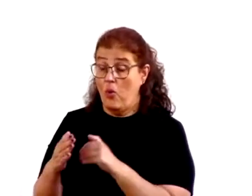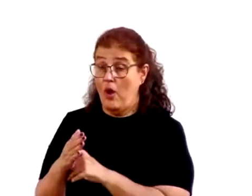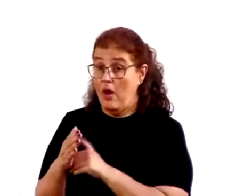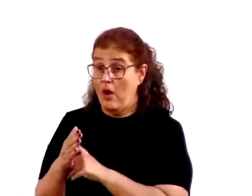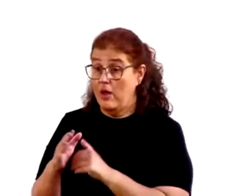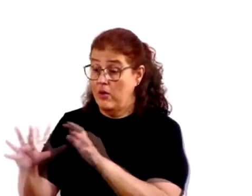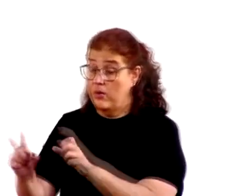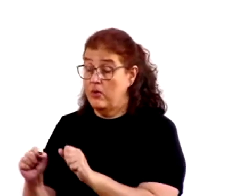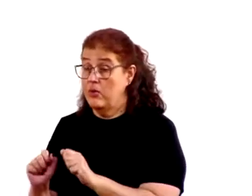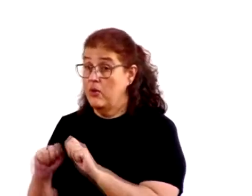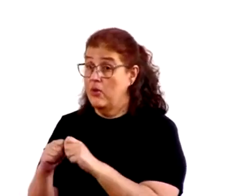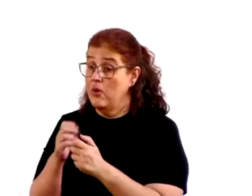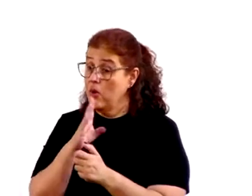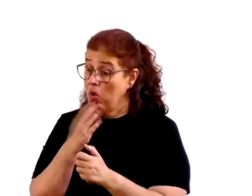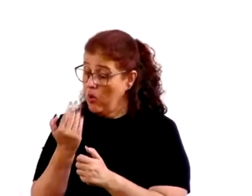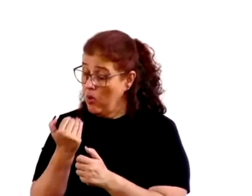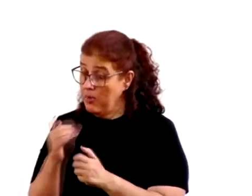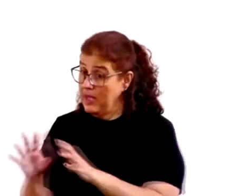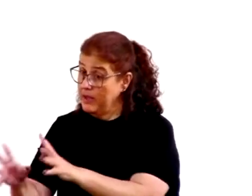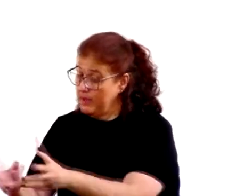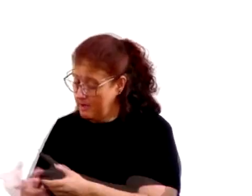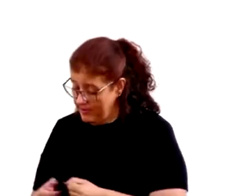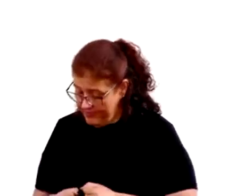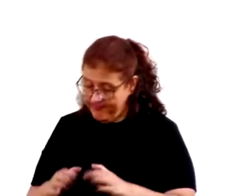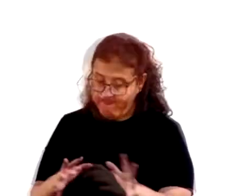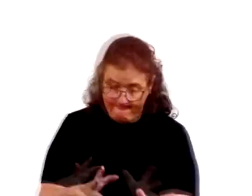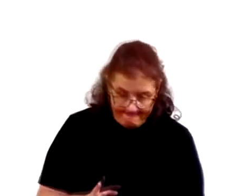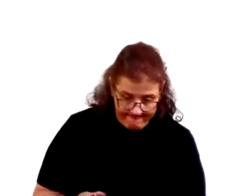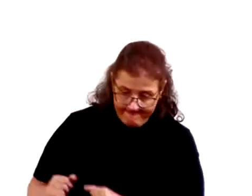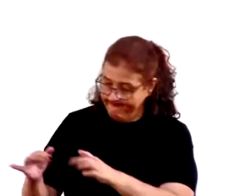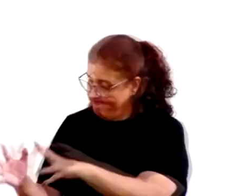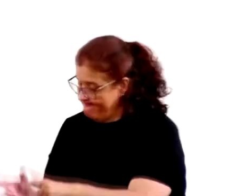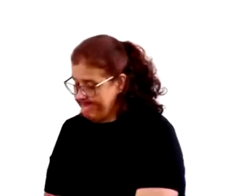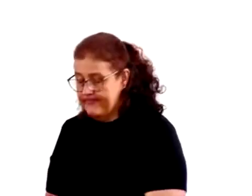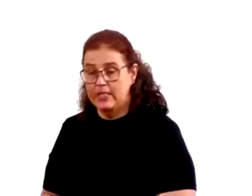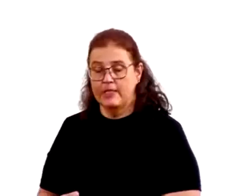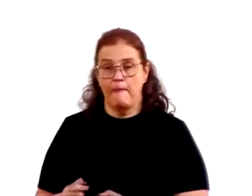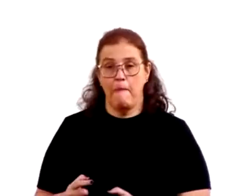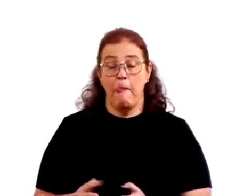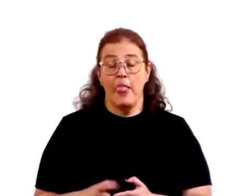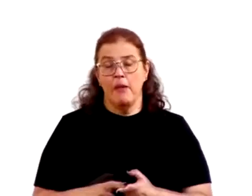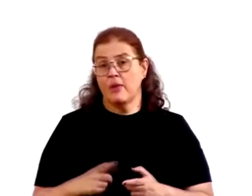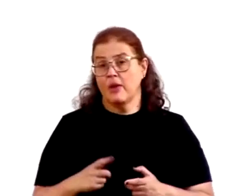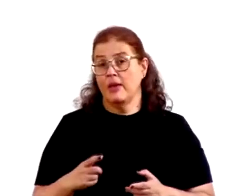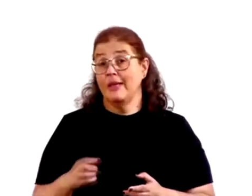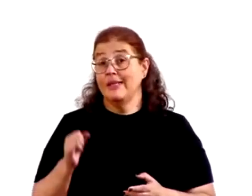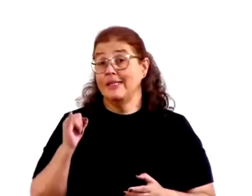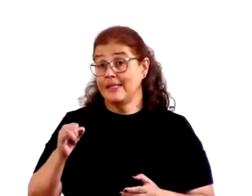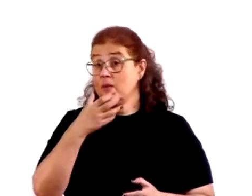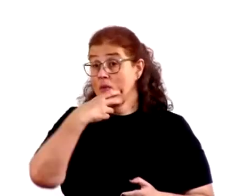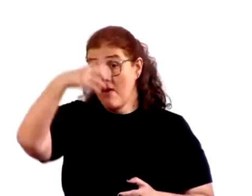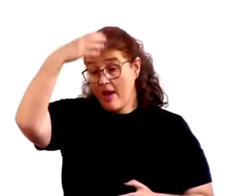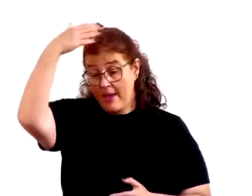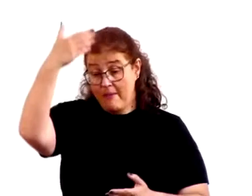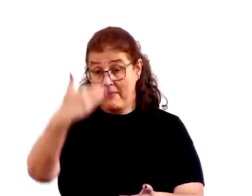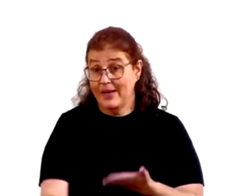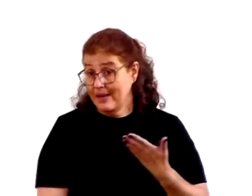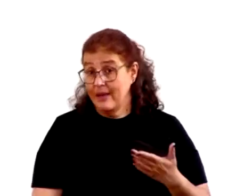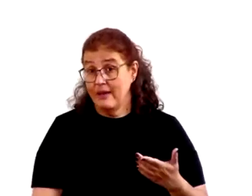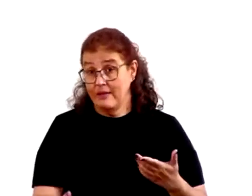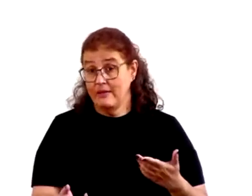sabia. E se o rei perde a batalha? Se o rei perder a batalha, os inimigos vêm, como aconteceu em